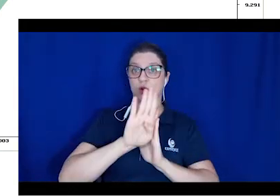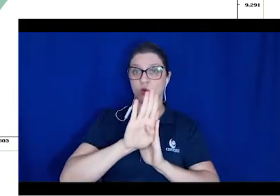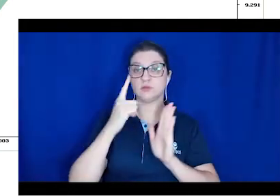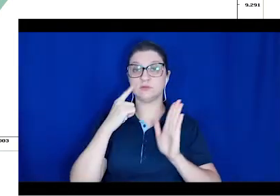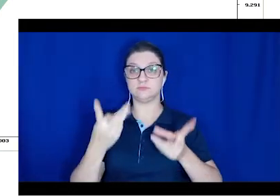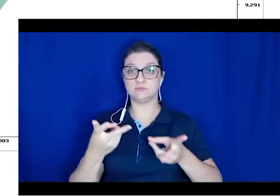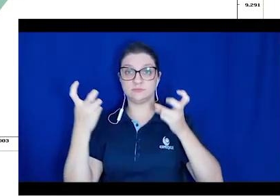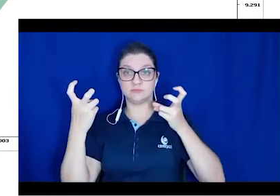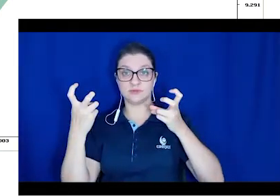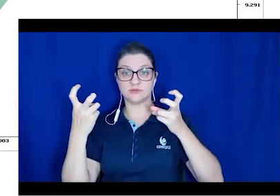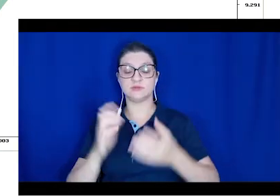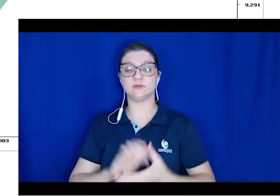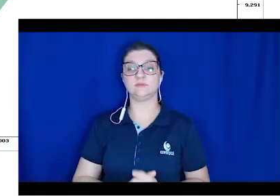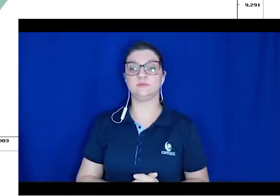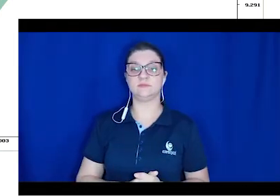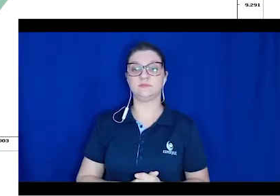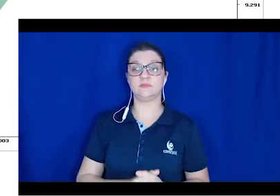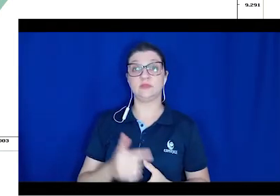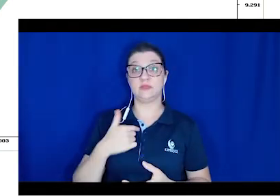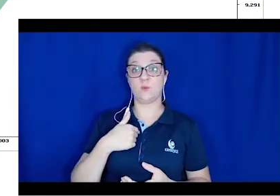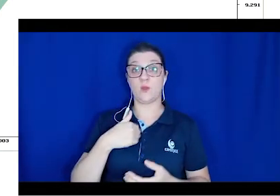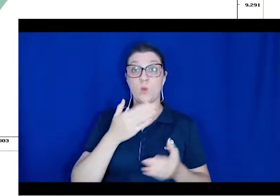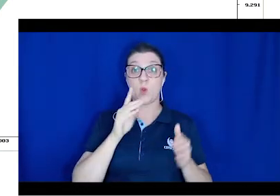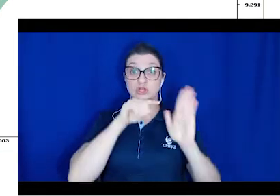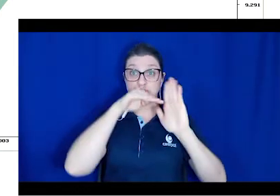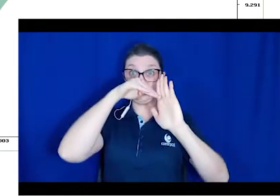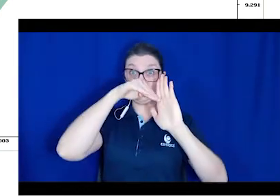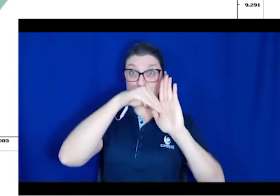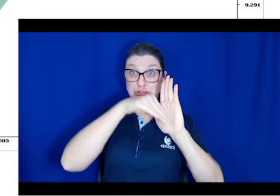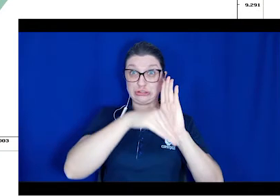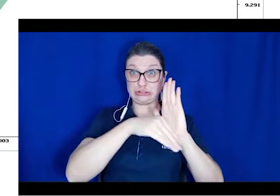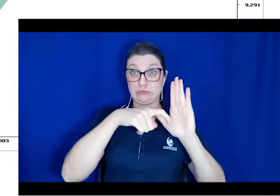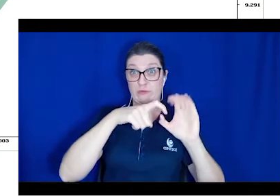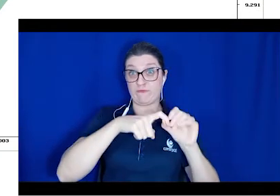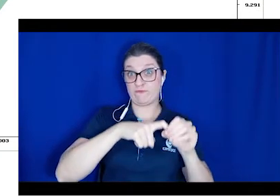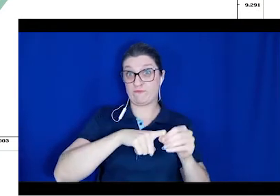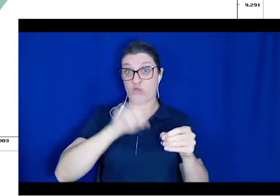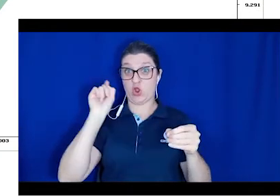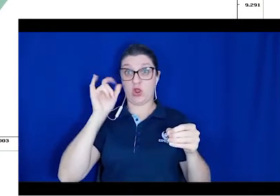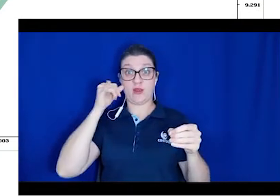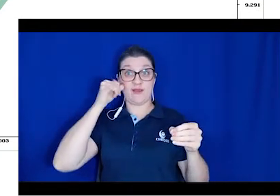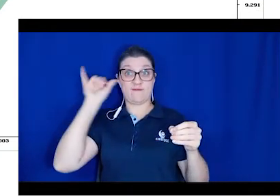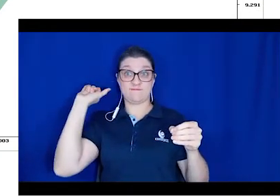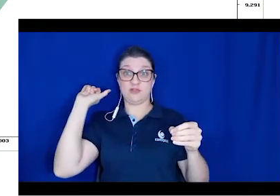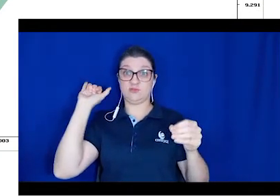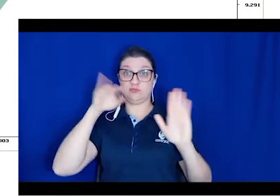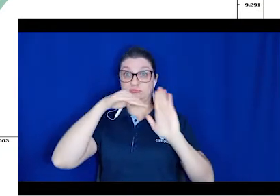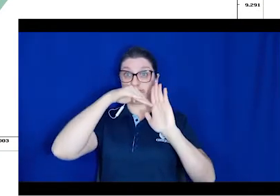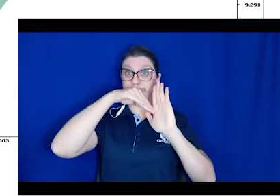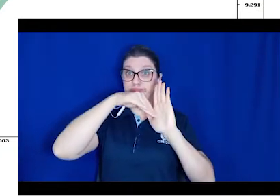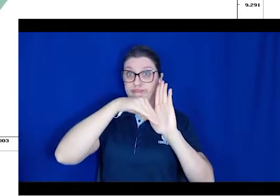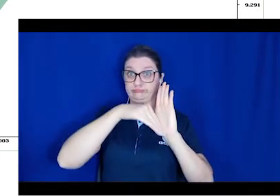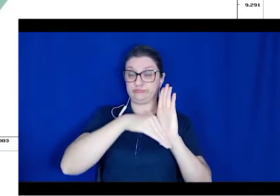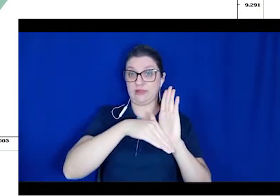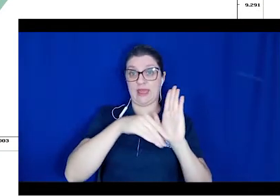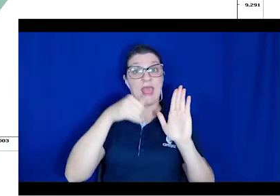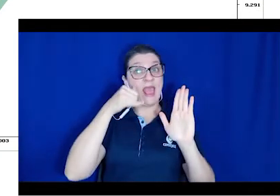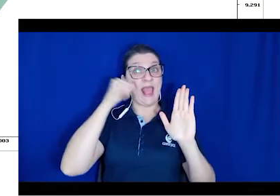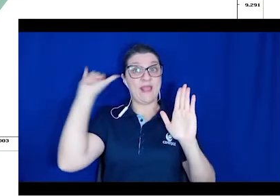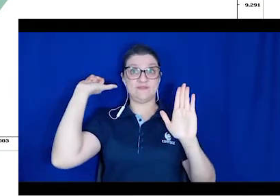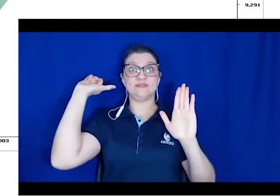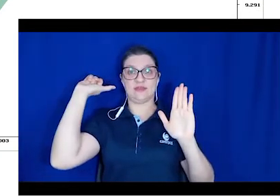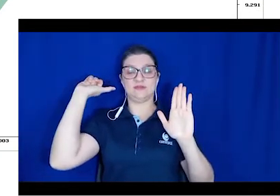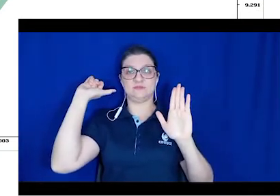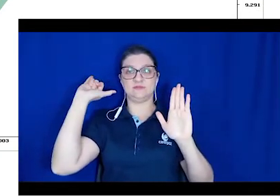eu saio fora das quedas. Claro que exatamente uma ou outra queda eu vou pegar ou parte dela, mas dessa maneira eu